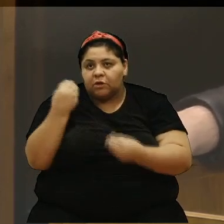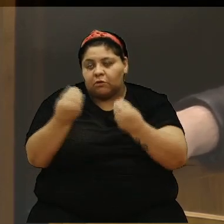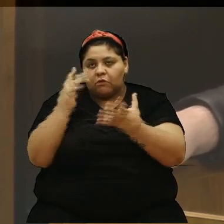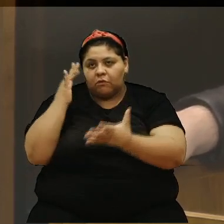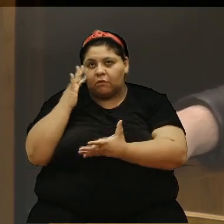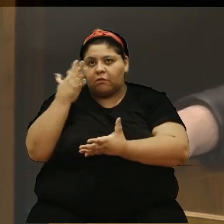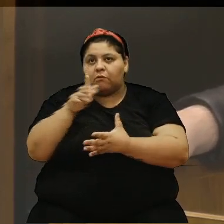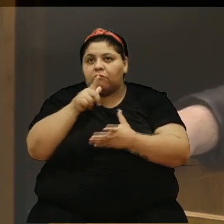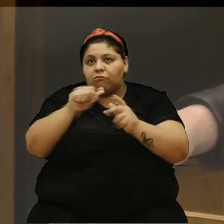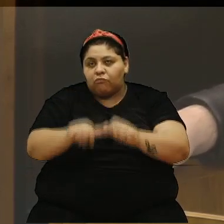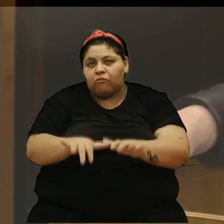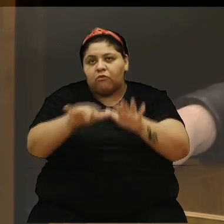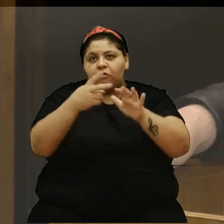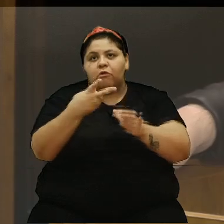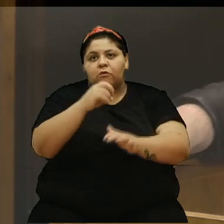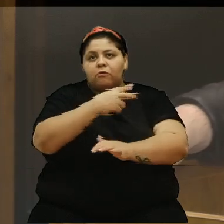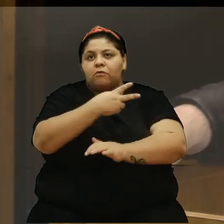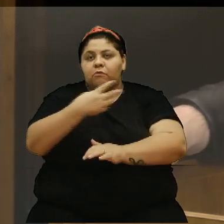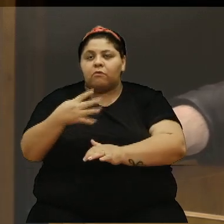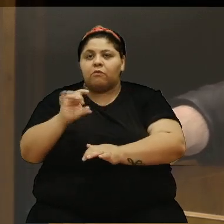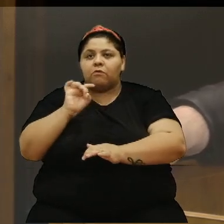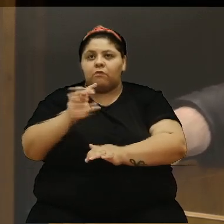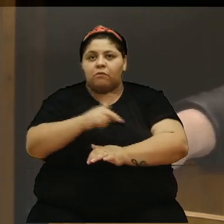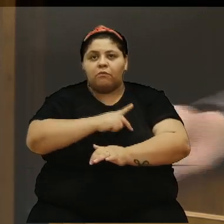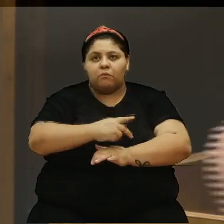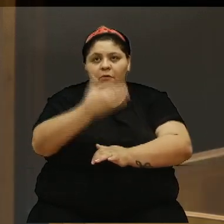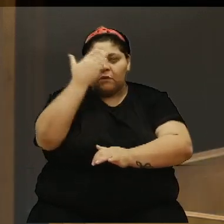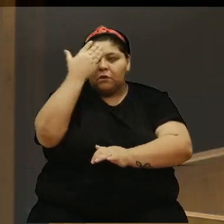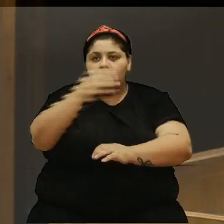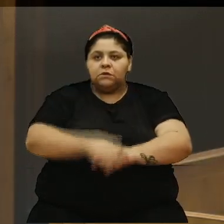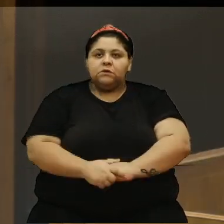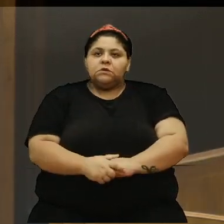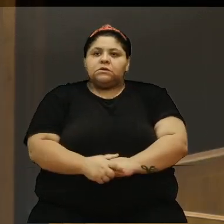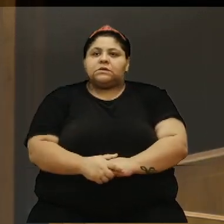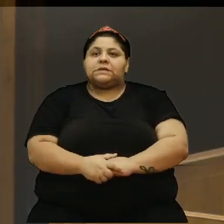aconteceram nas enchentes de 2024. Era isso, presidente. Muito obrigado. Obrigado, vereador Caleb.